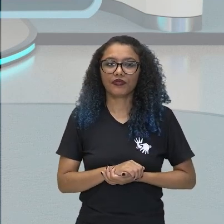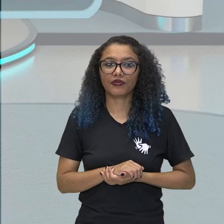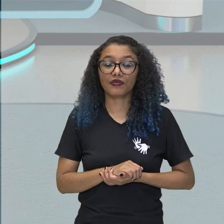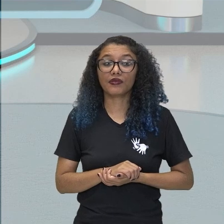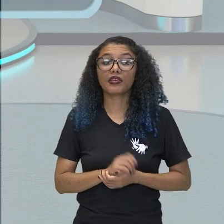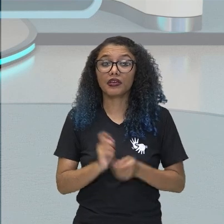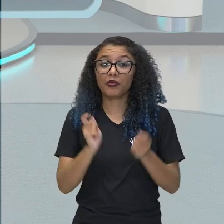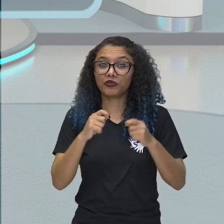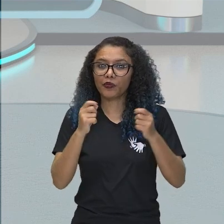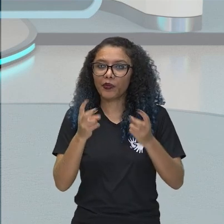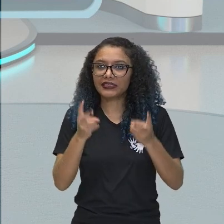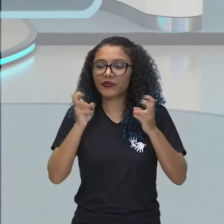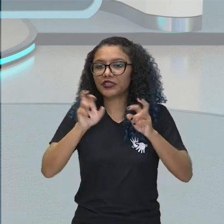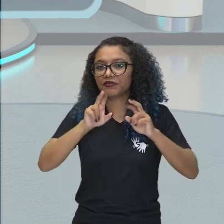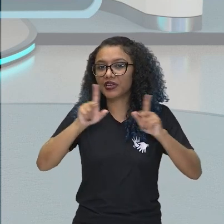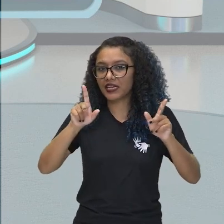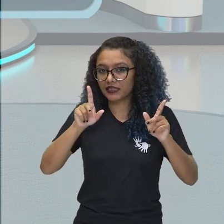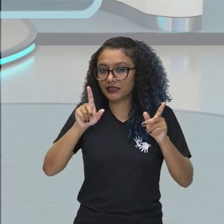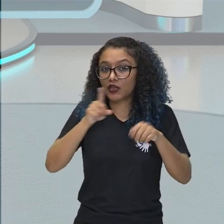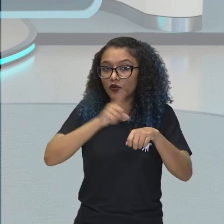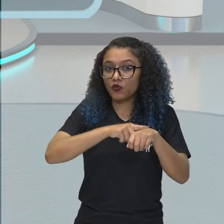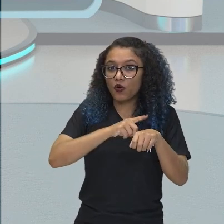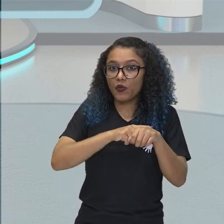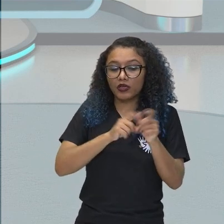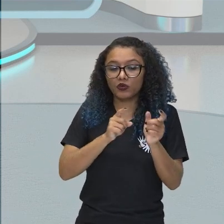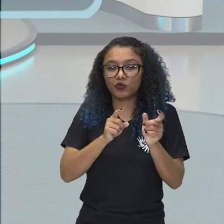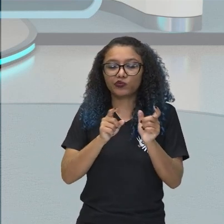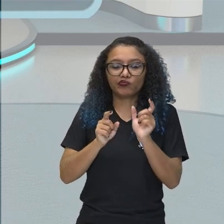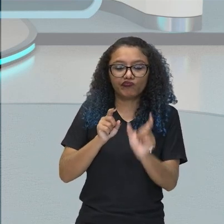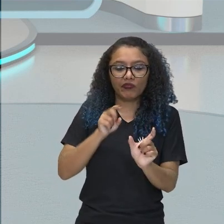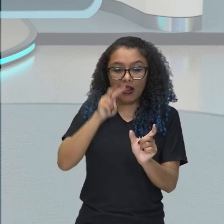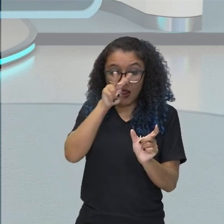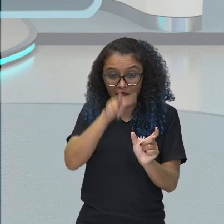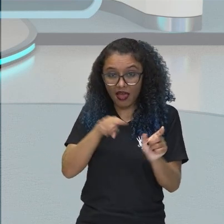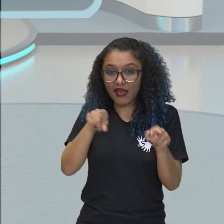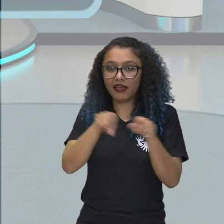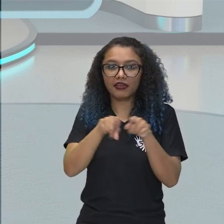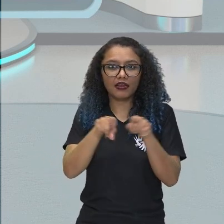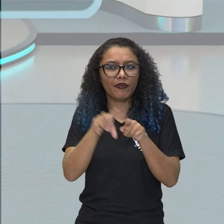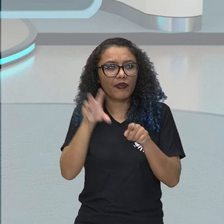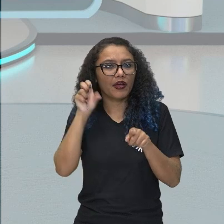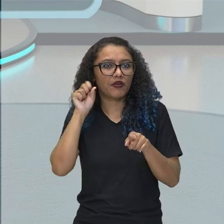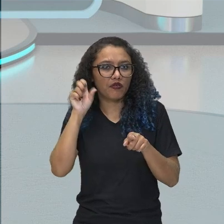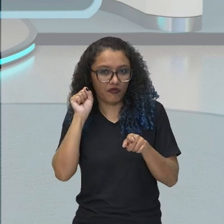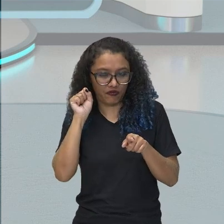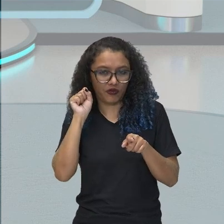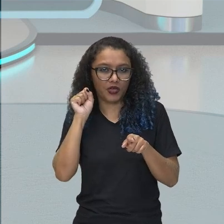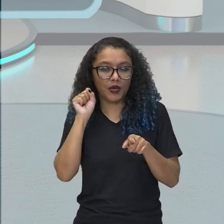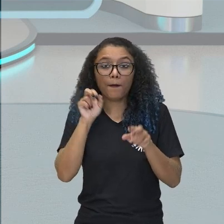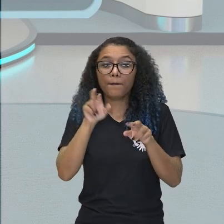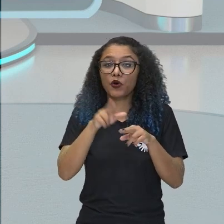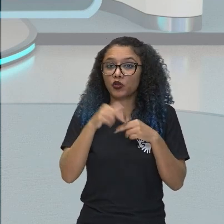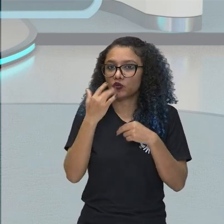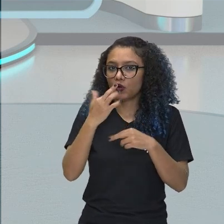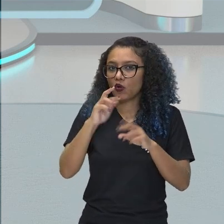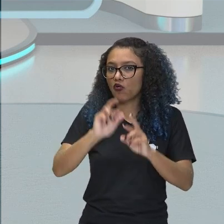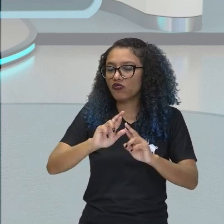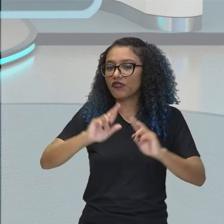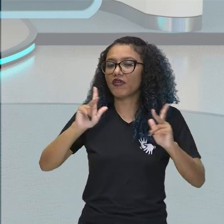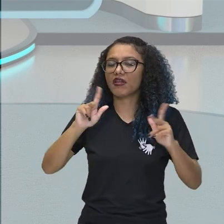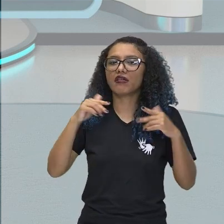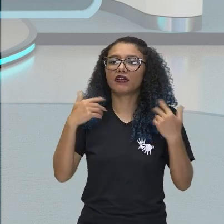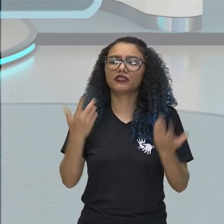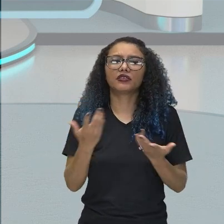na entonação. Então, elas recebiam um destaque. Essas palavrinhas que nós ouvimos